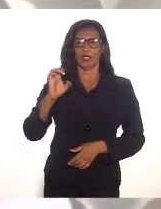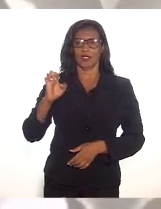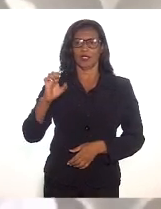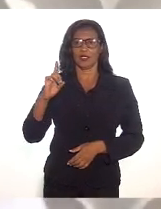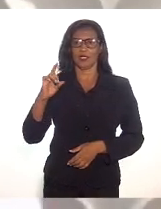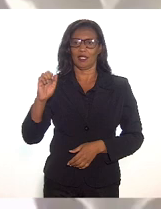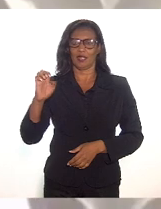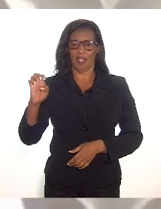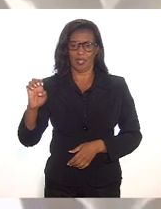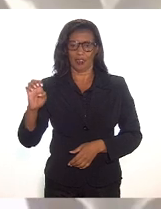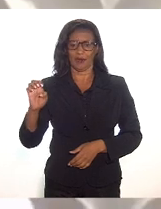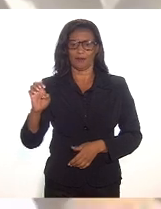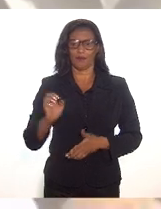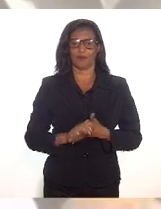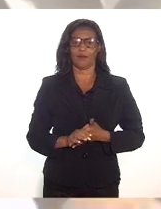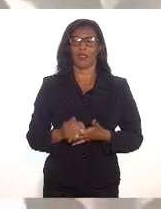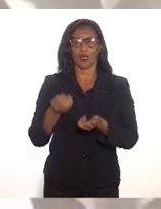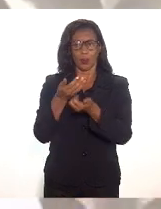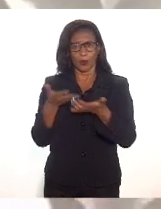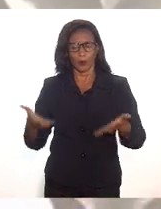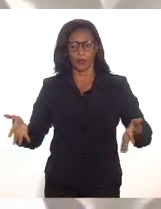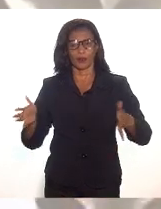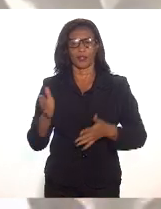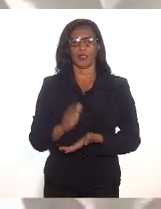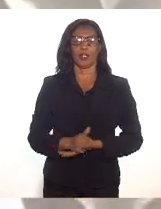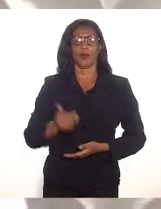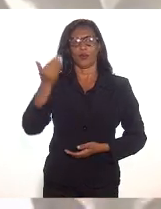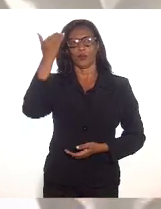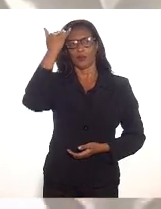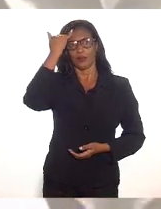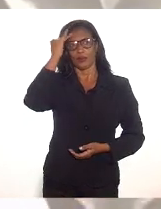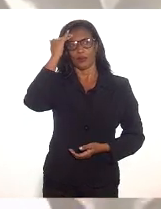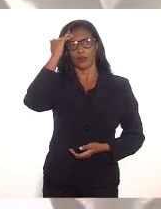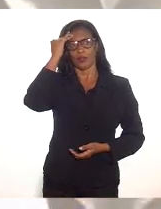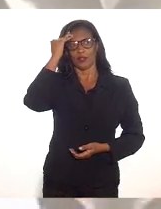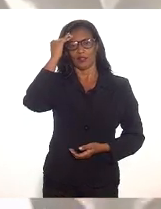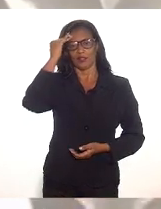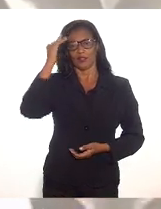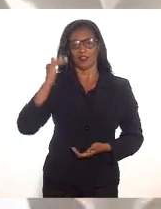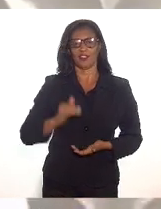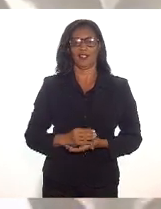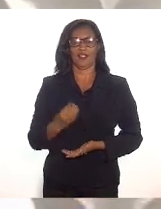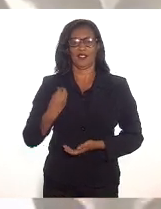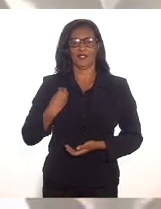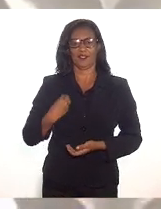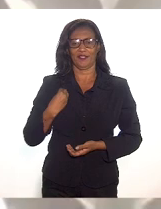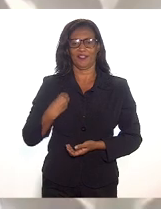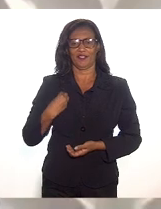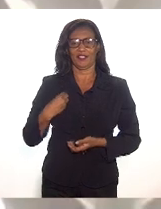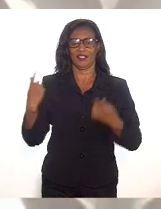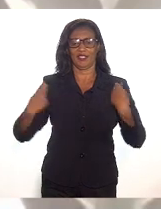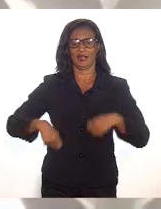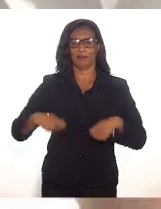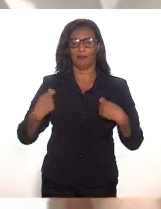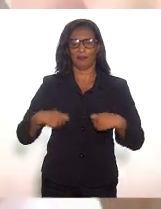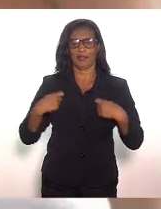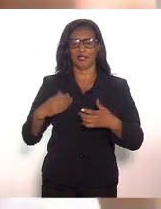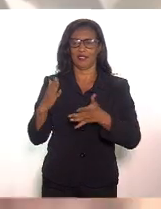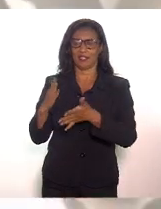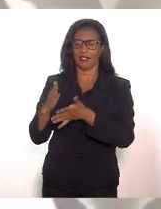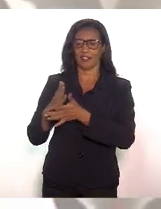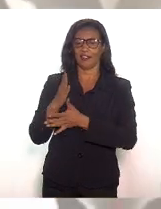companheiros sedaianos, em homenagem ao entendimento de que água é vida, de que é preciso